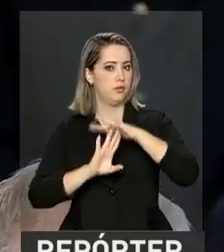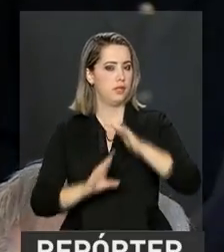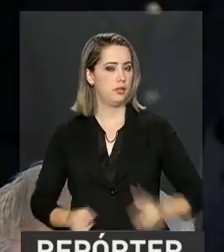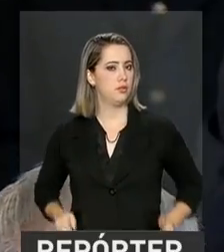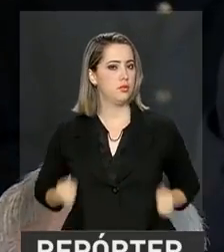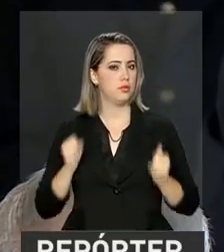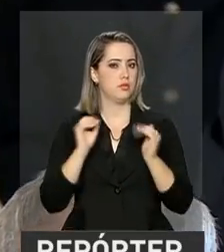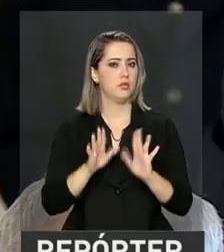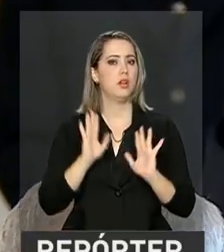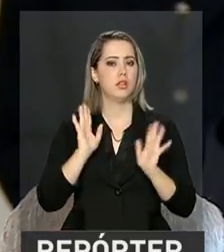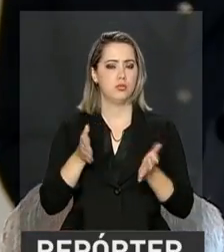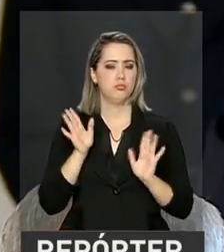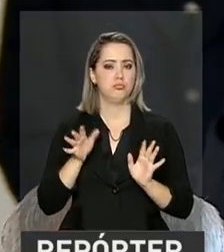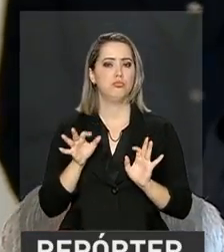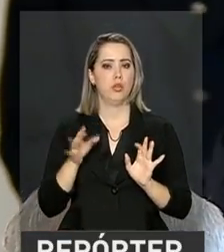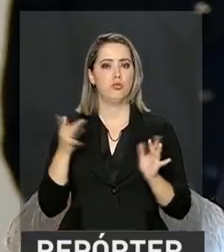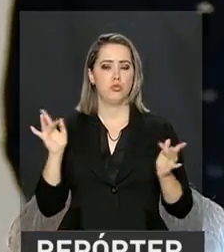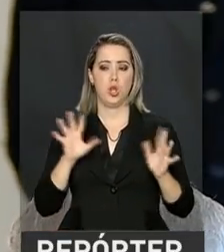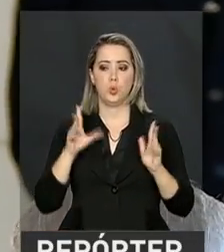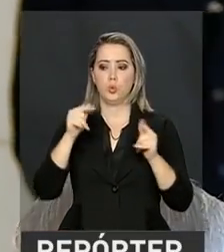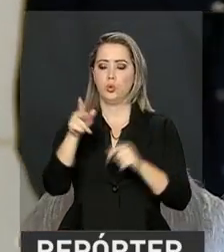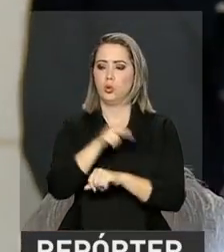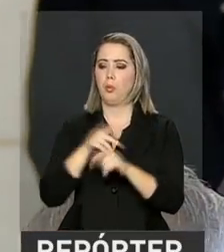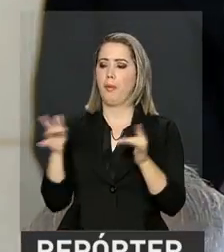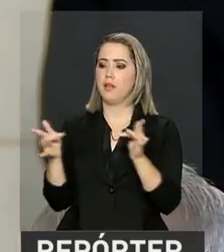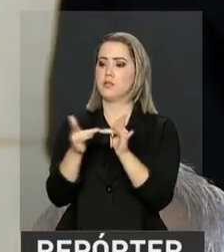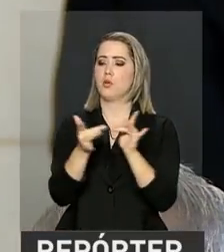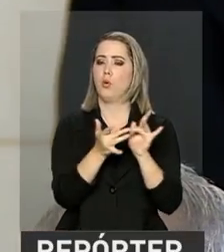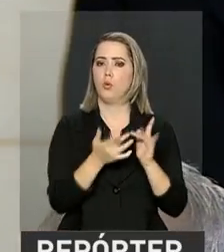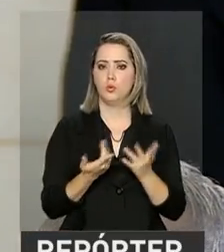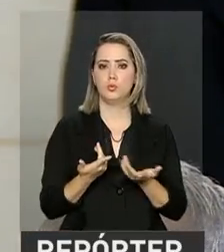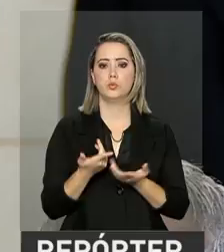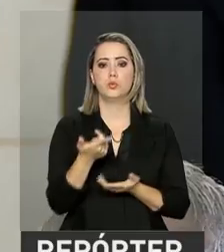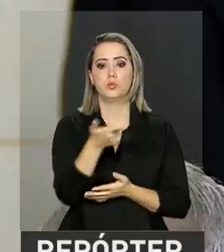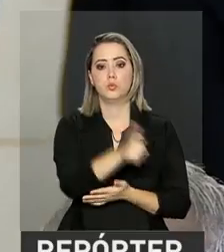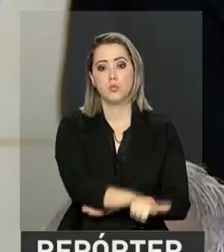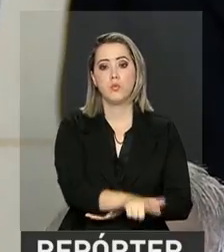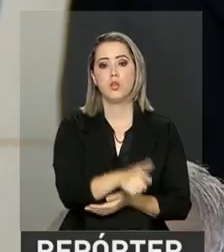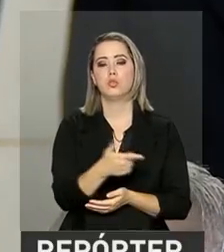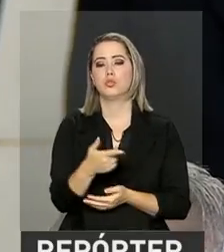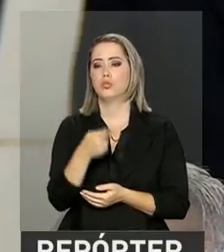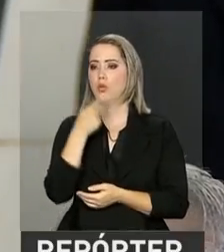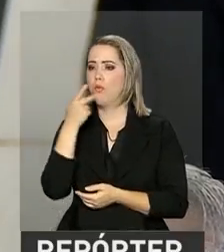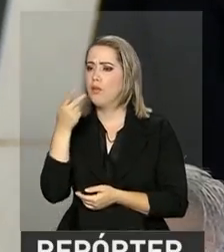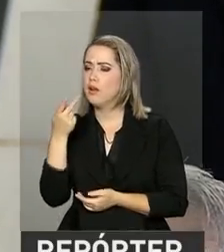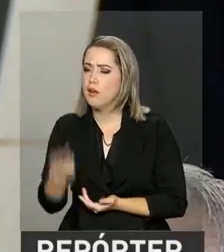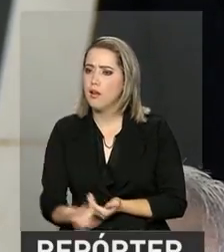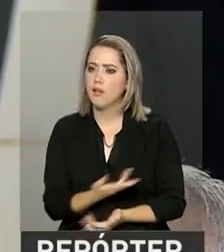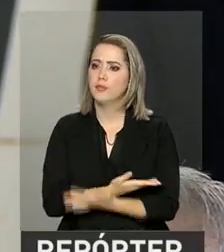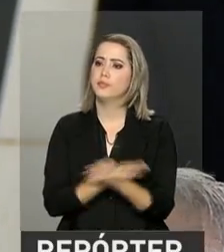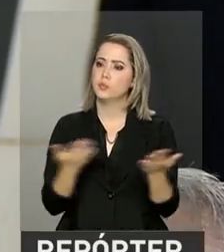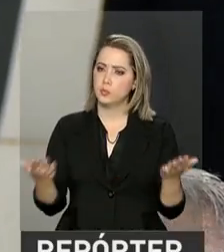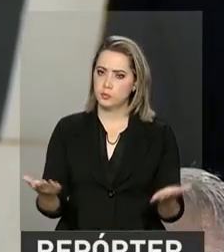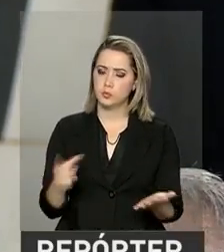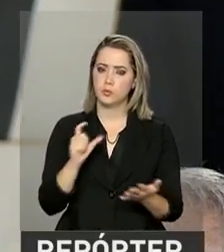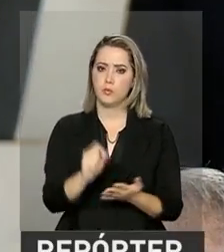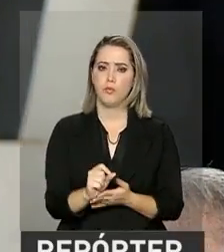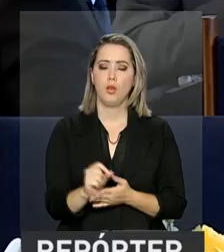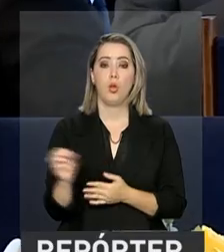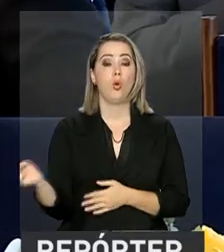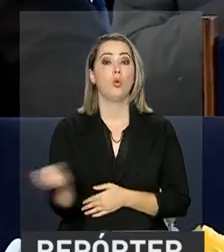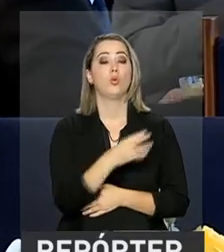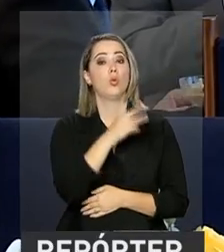por todo o país mais um exemplo que lhe permitam aproveitar a presença de vocês a reforma do ensino